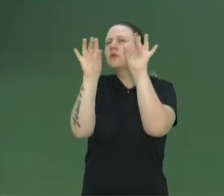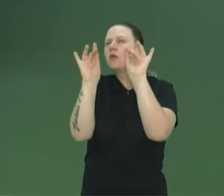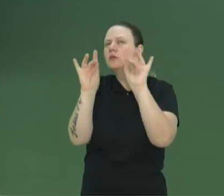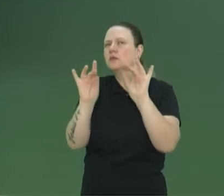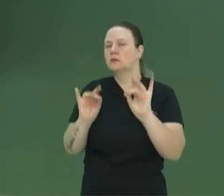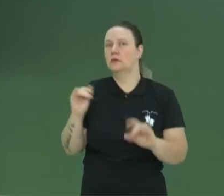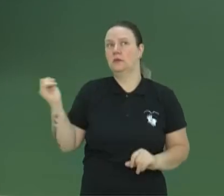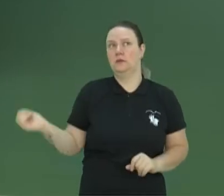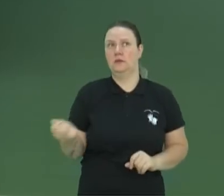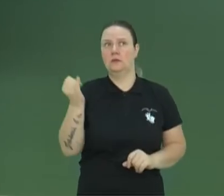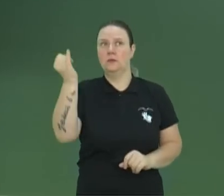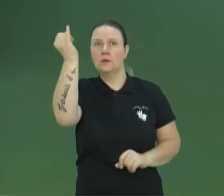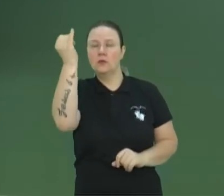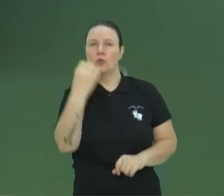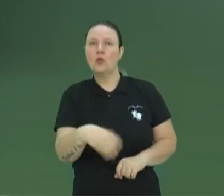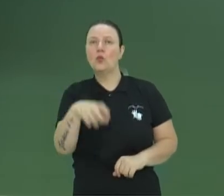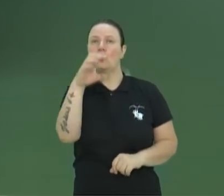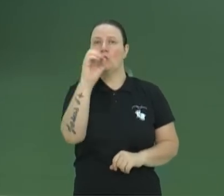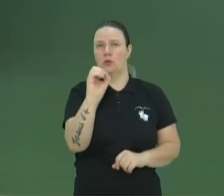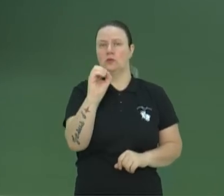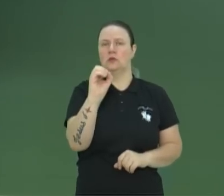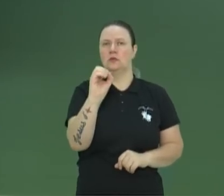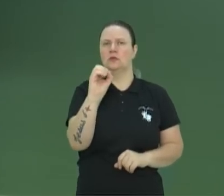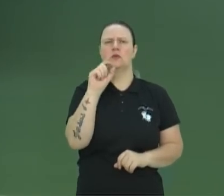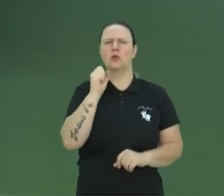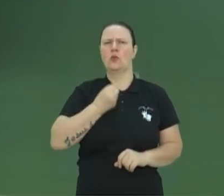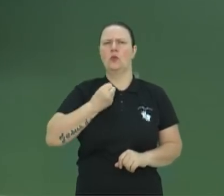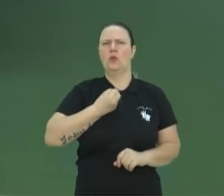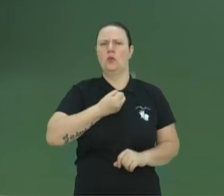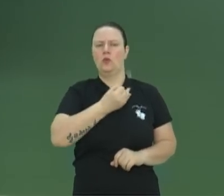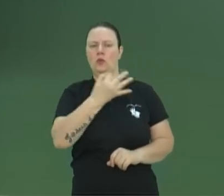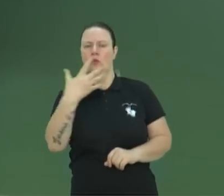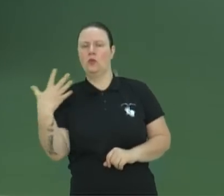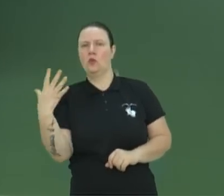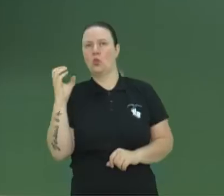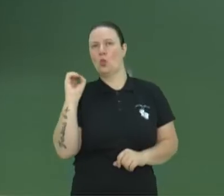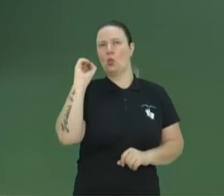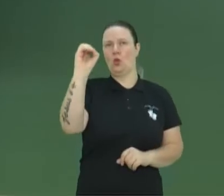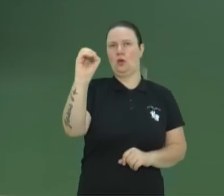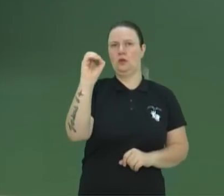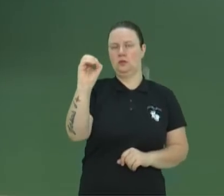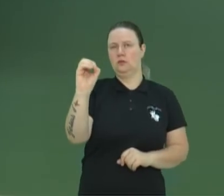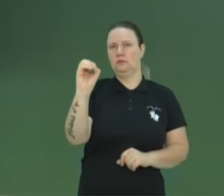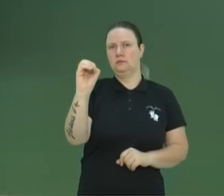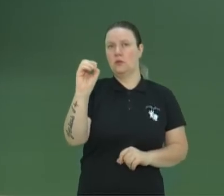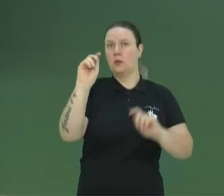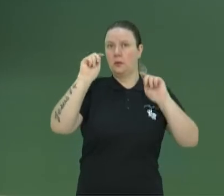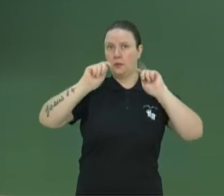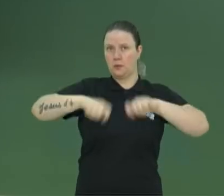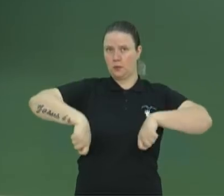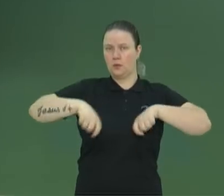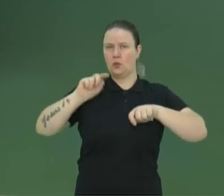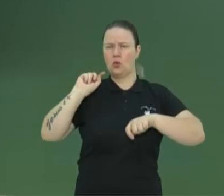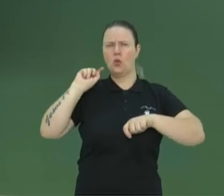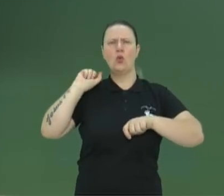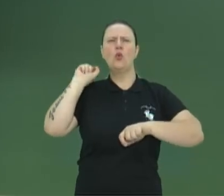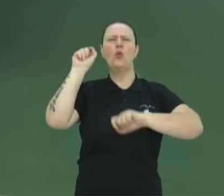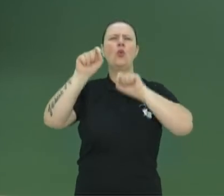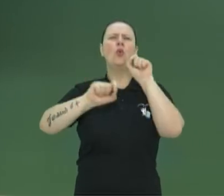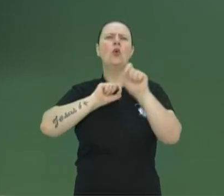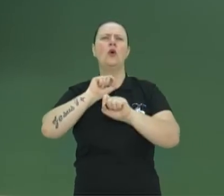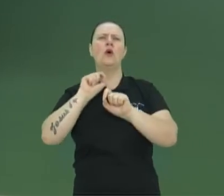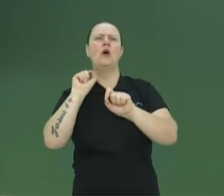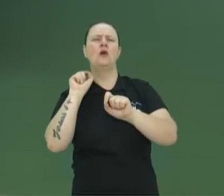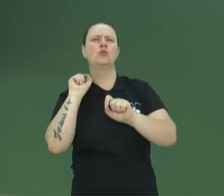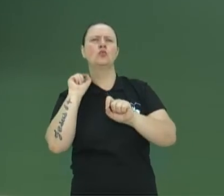o zero. O zero a gente chama de elemento nulo. Então, sempre que eu tenho um elemento zero na matriz, eu posso estar se referindo a ele